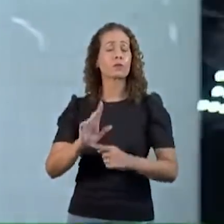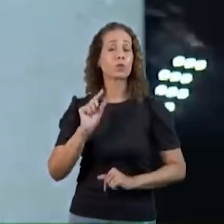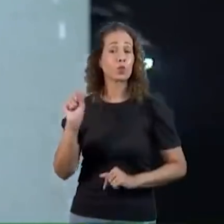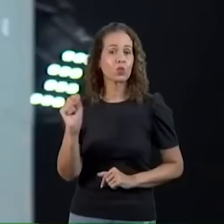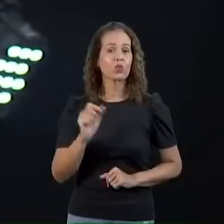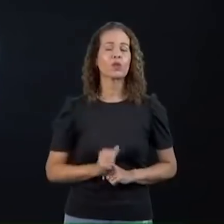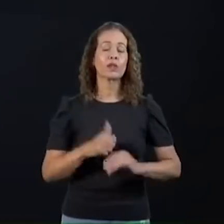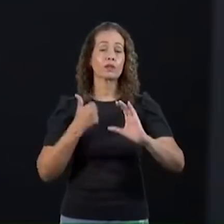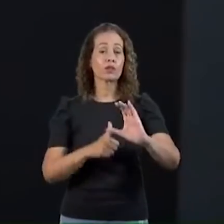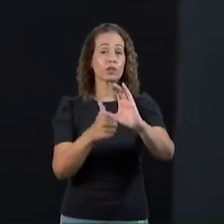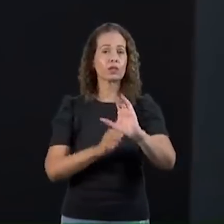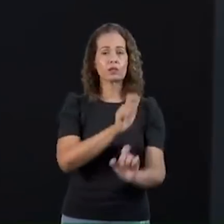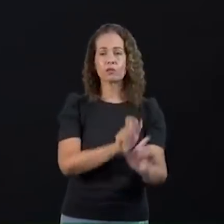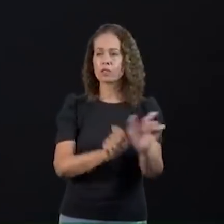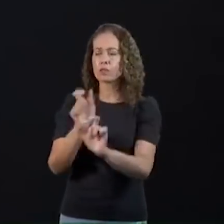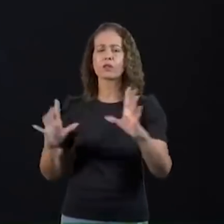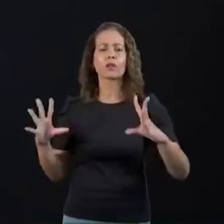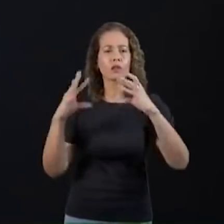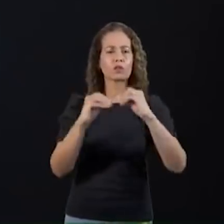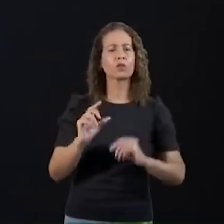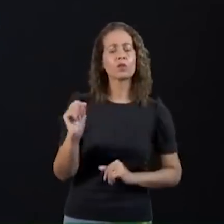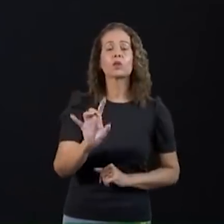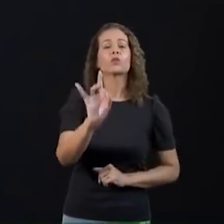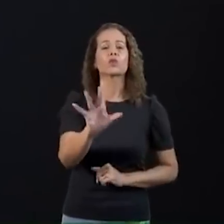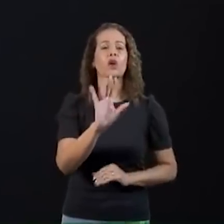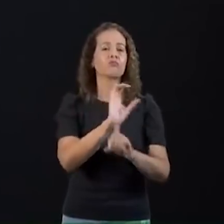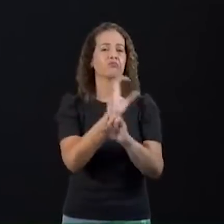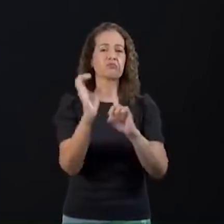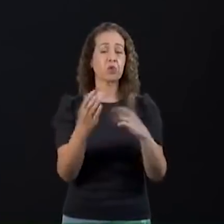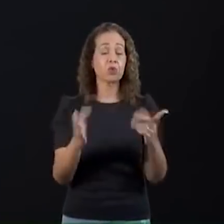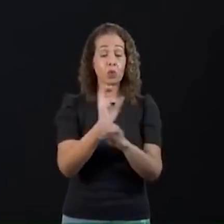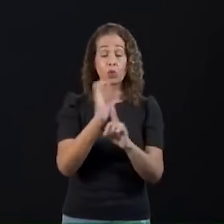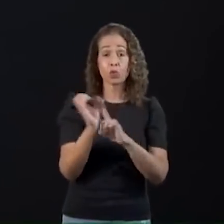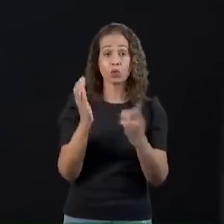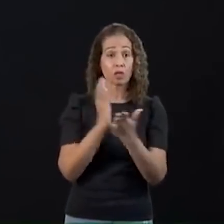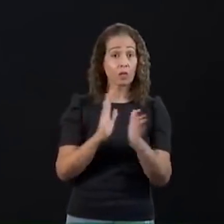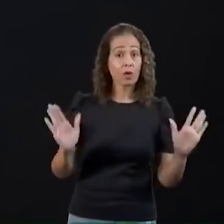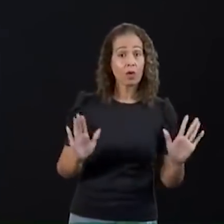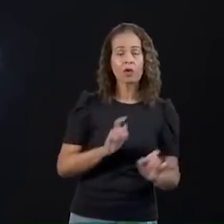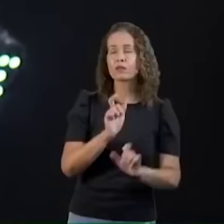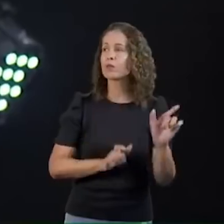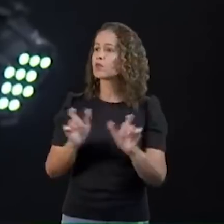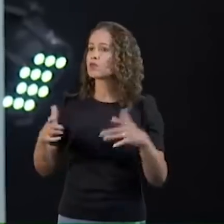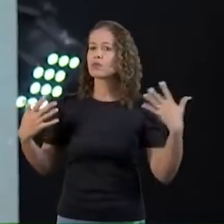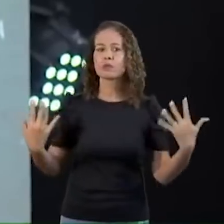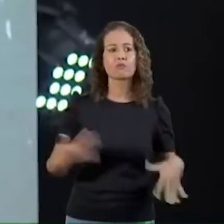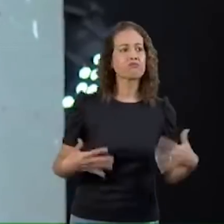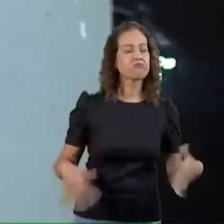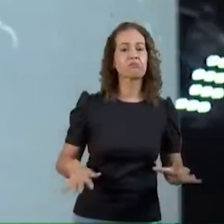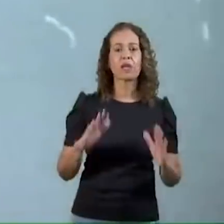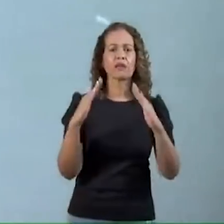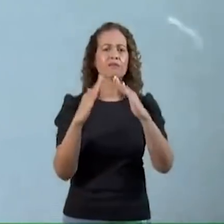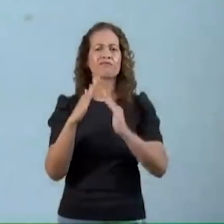revelou que o cristianismo de muitas pessoas se resumia ao culto. Quando o culto acabou, a pessoa não sabia fazer culto no lar.